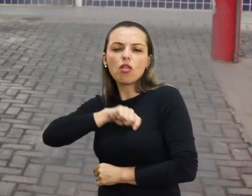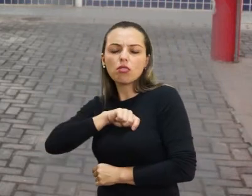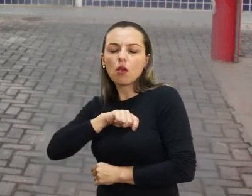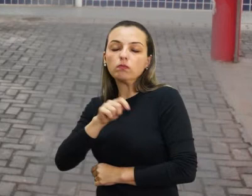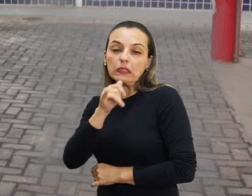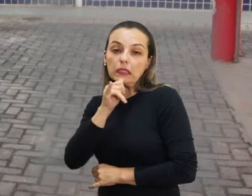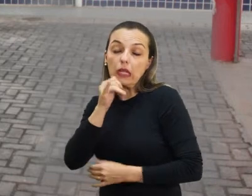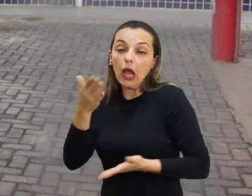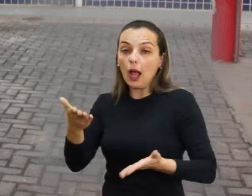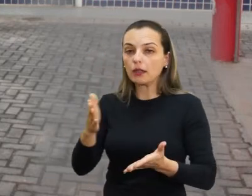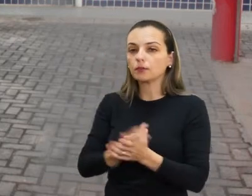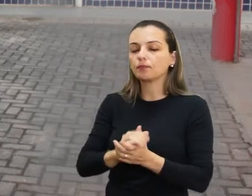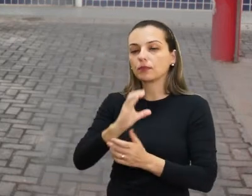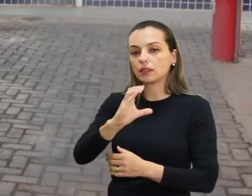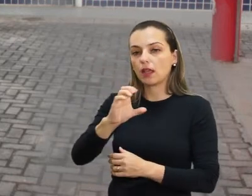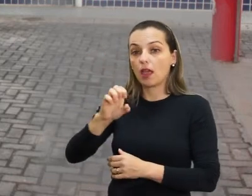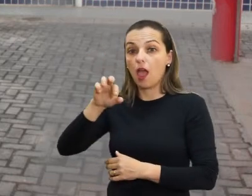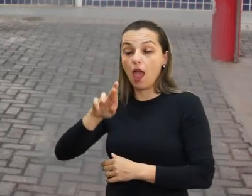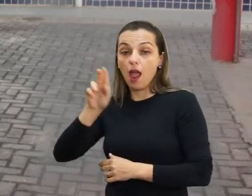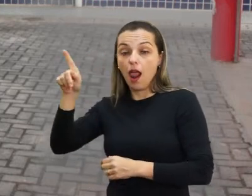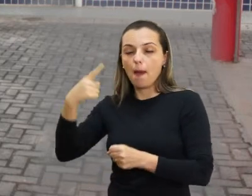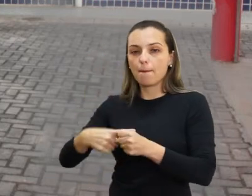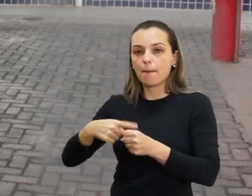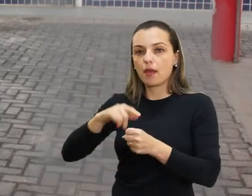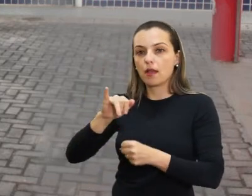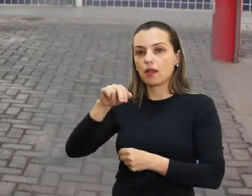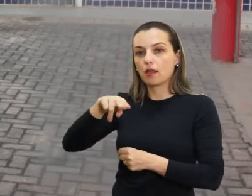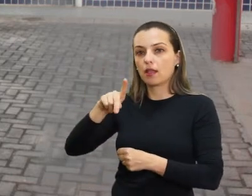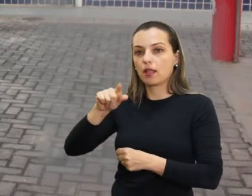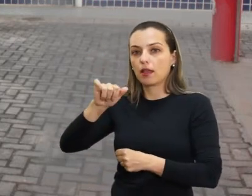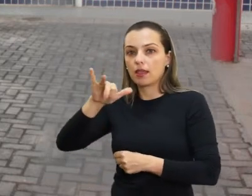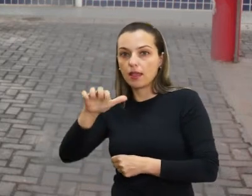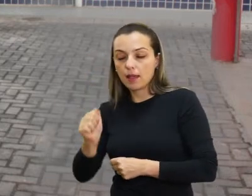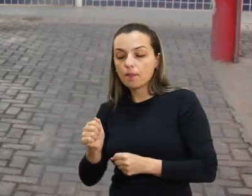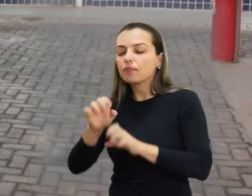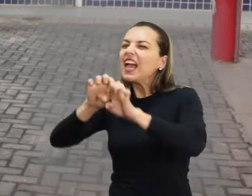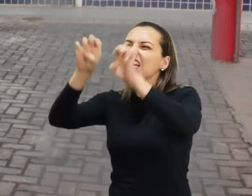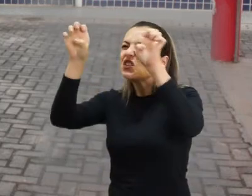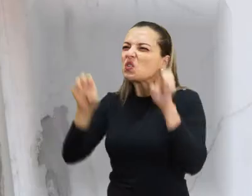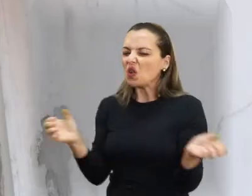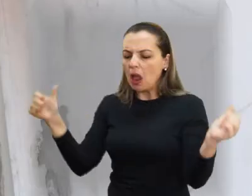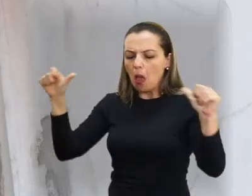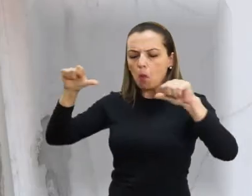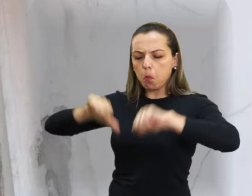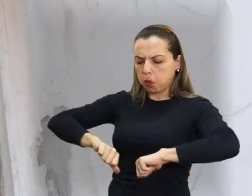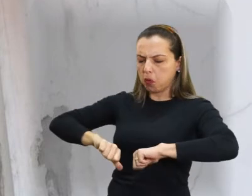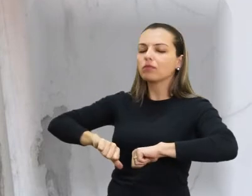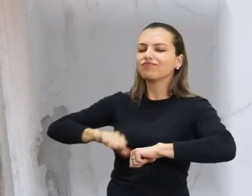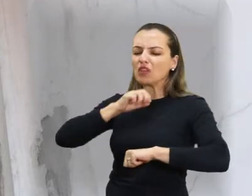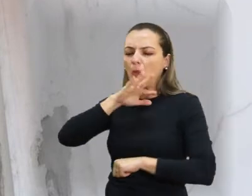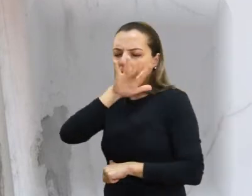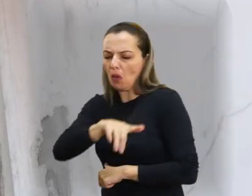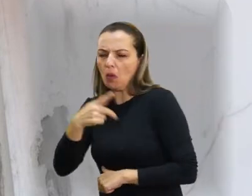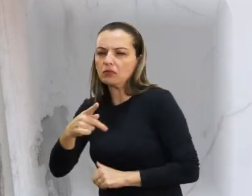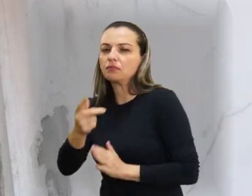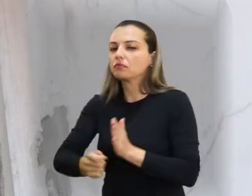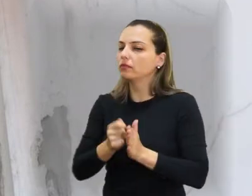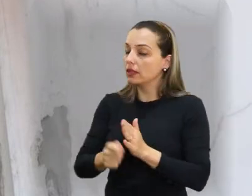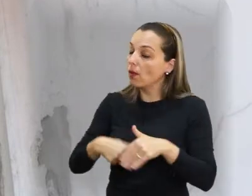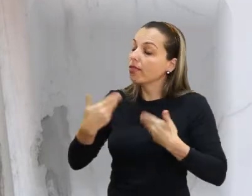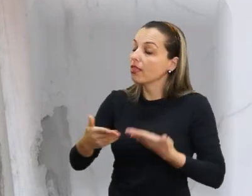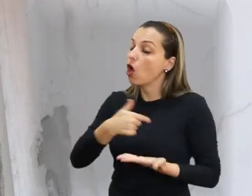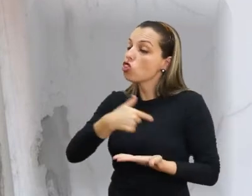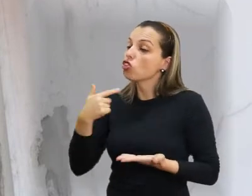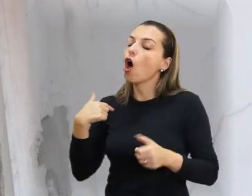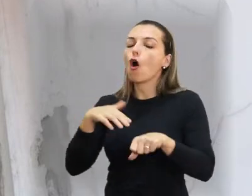Por exemplo, no CR do Indaiá, a gente viu que tinha a pior infraestrutura da cidade. E aí, claro, que a gente abriu várias demandas,